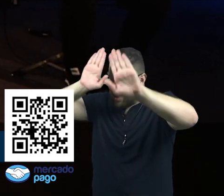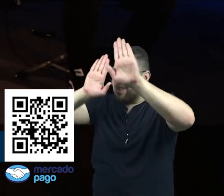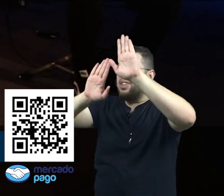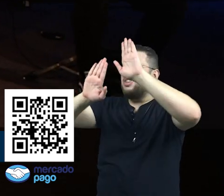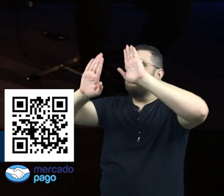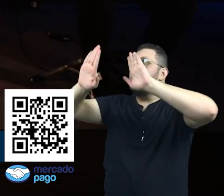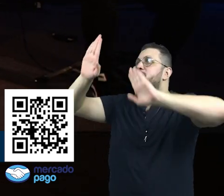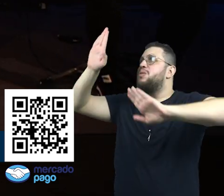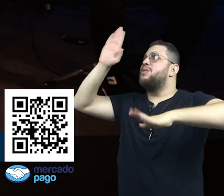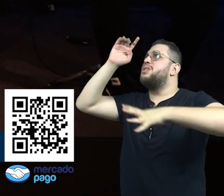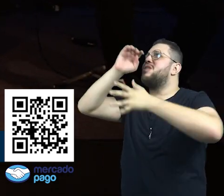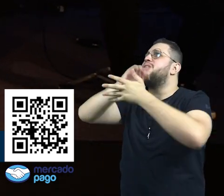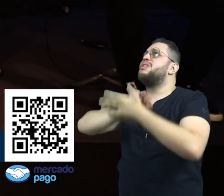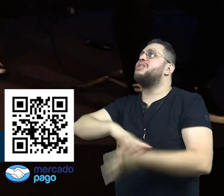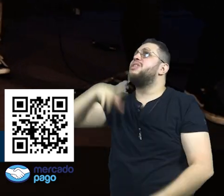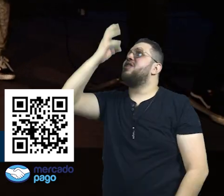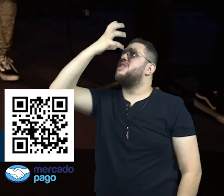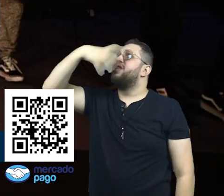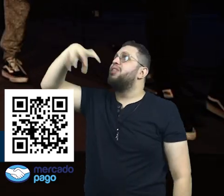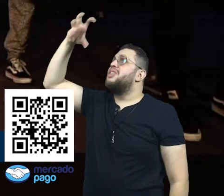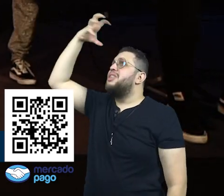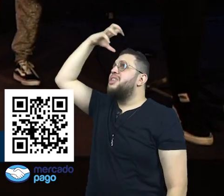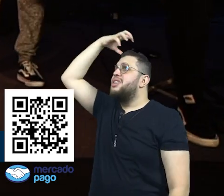adoramos, te adoramos.